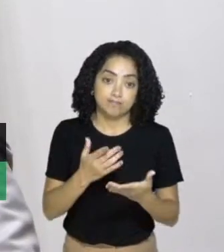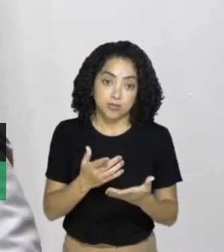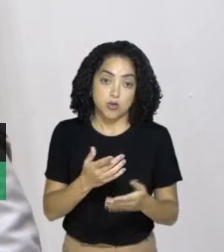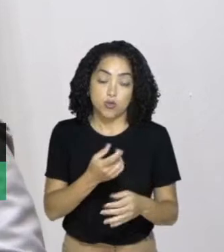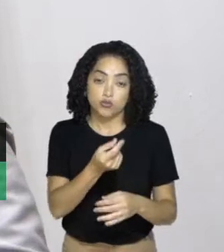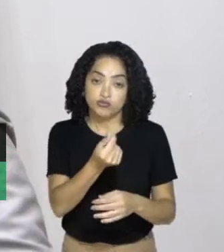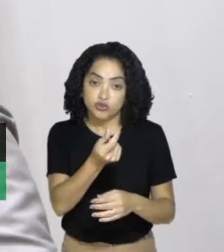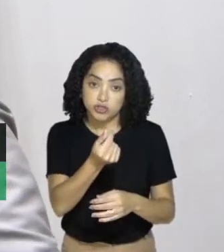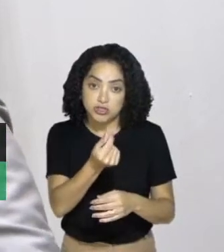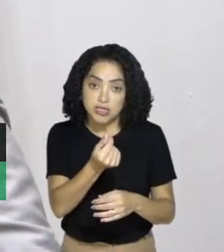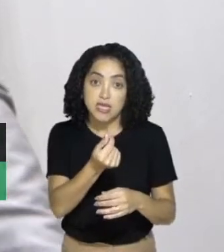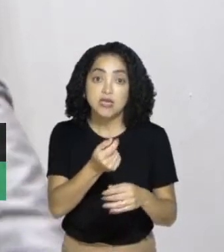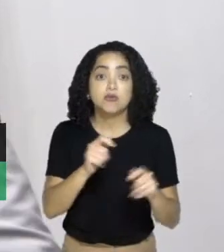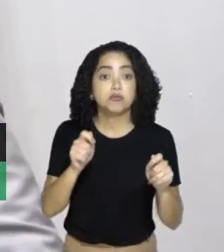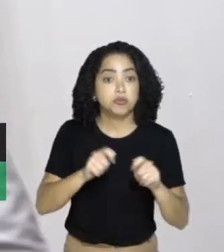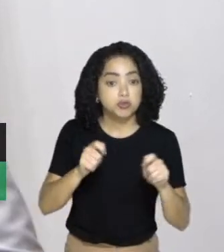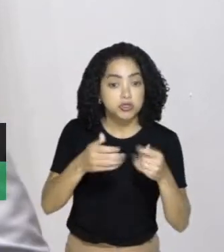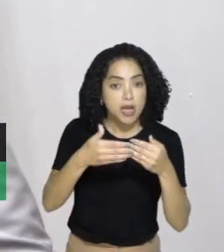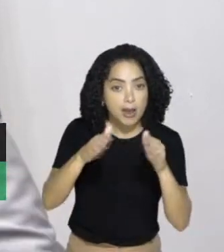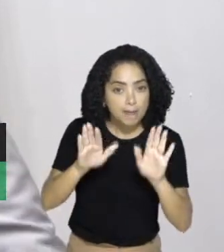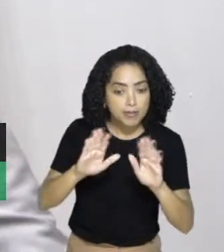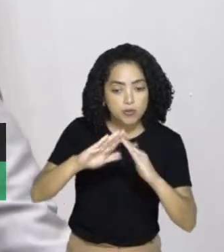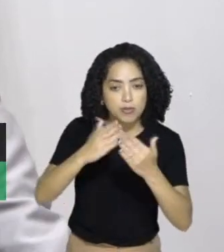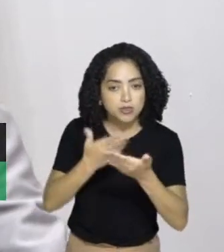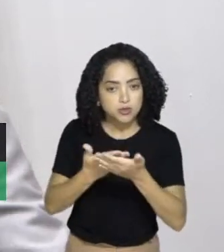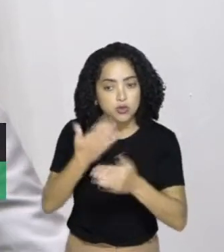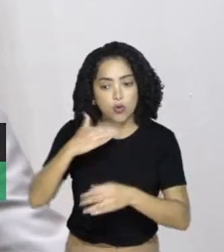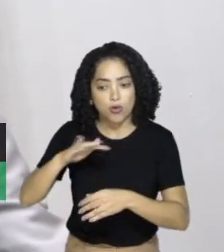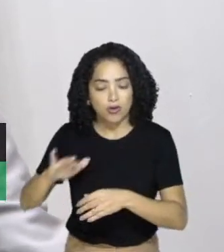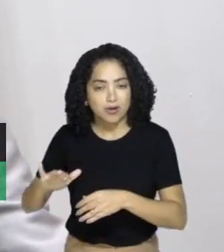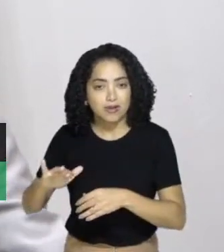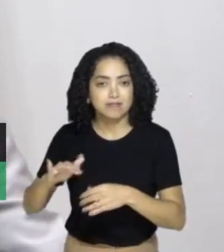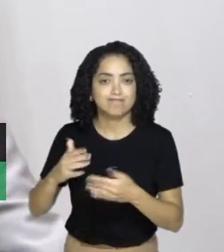utilizado para abrir uma crechezinha. Não é verdade?